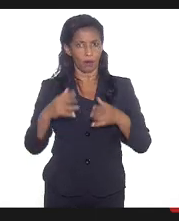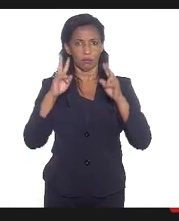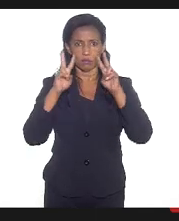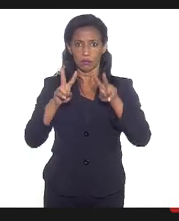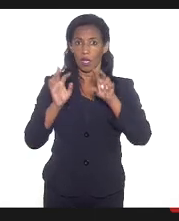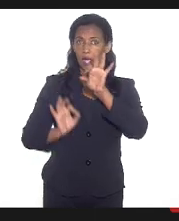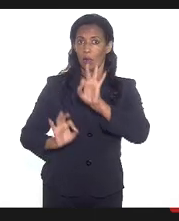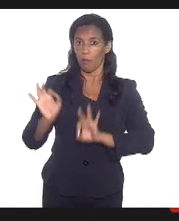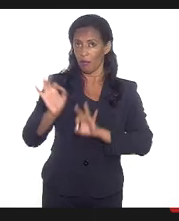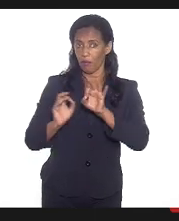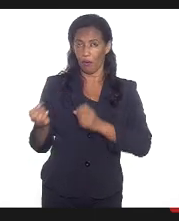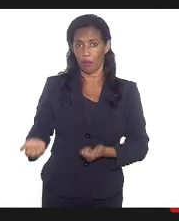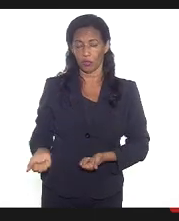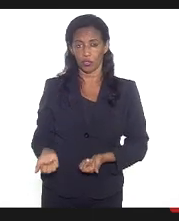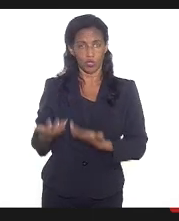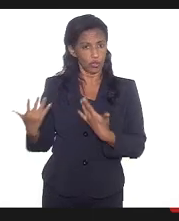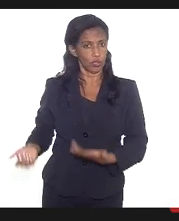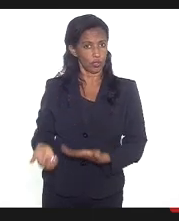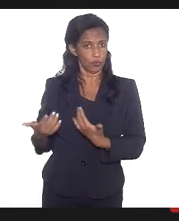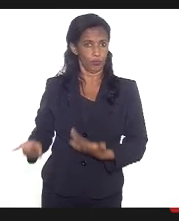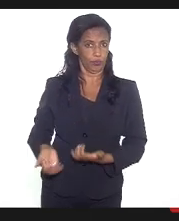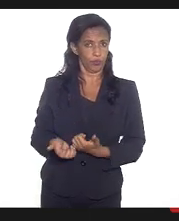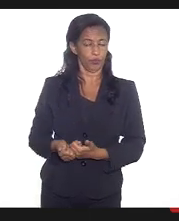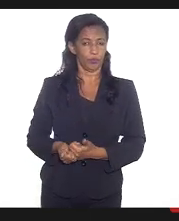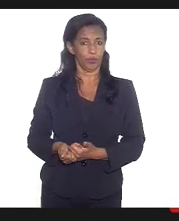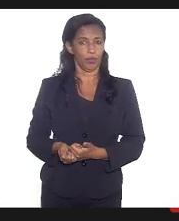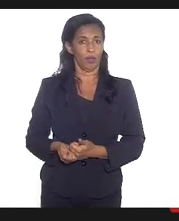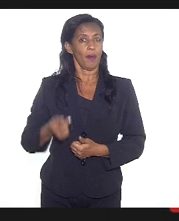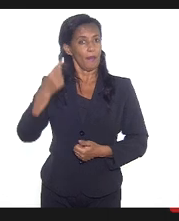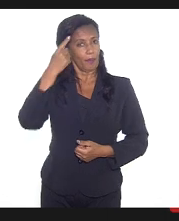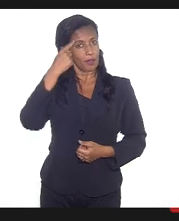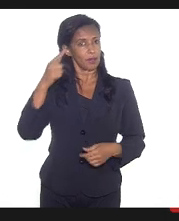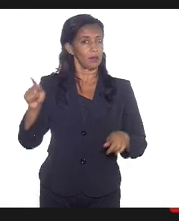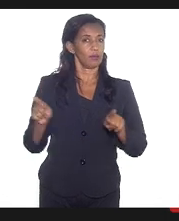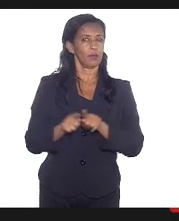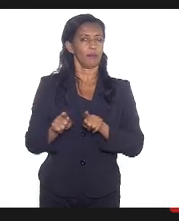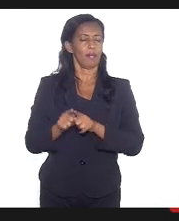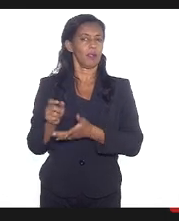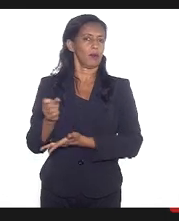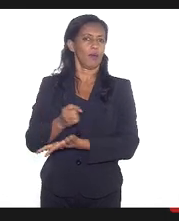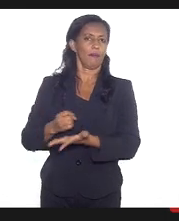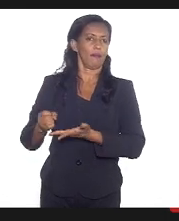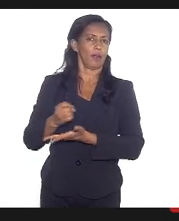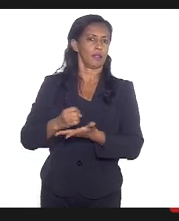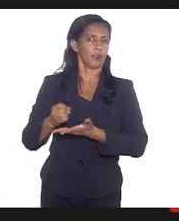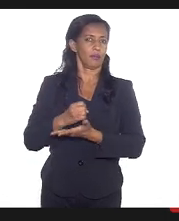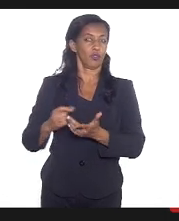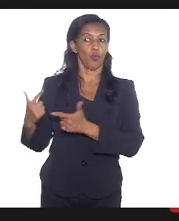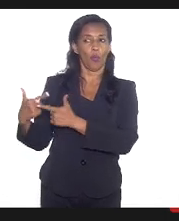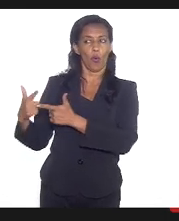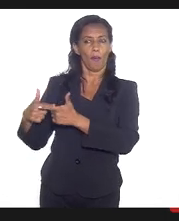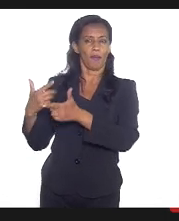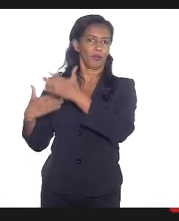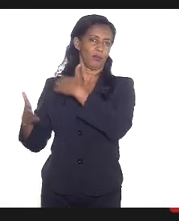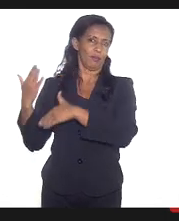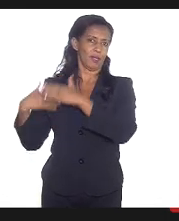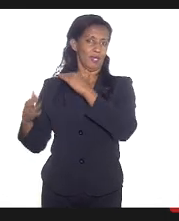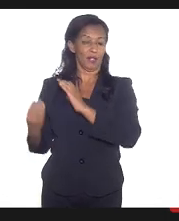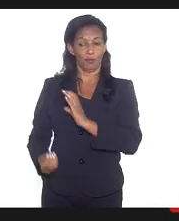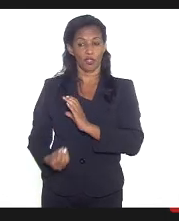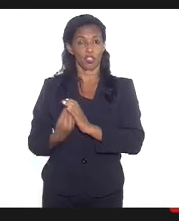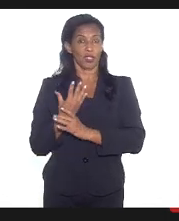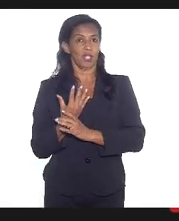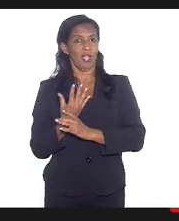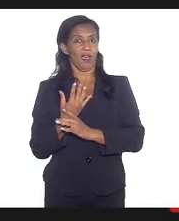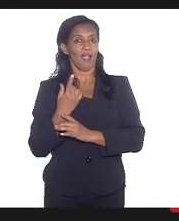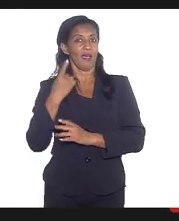forma de estímulo, né? Também pensando que não é basicamente solucionar um problema do passado, mas criar soluções